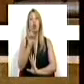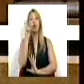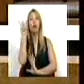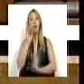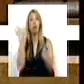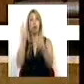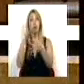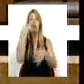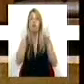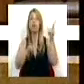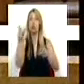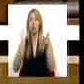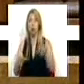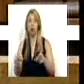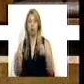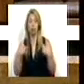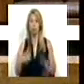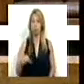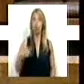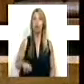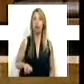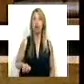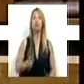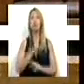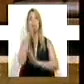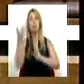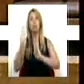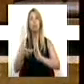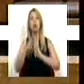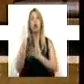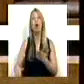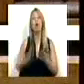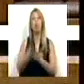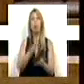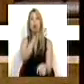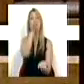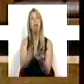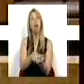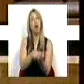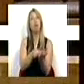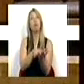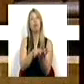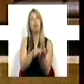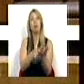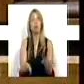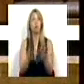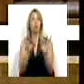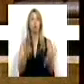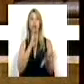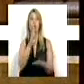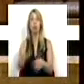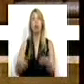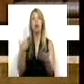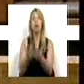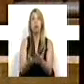das pessoas. Da parte dos Verdes, introduzimos propostas que foram aprovadas, como dar